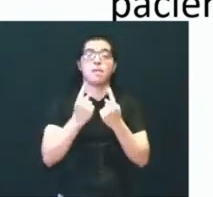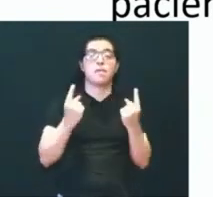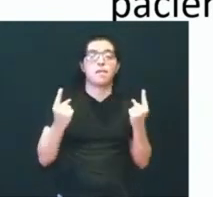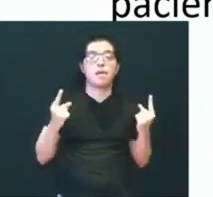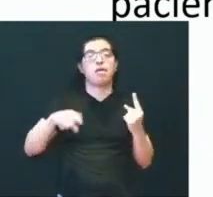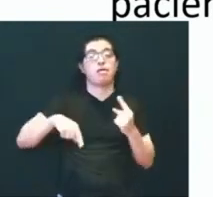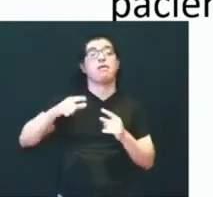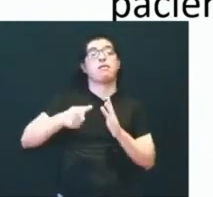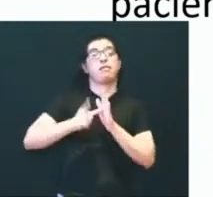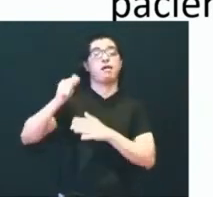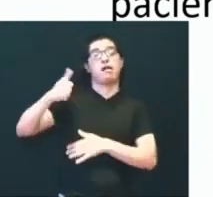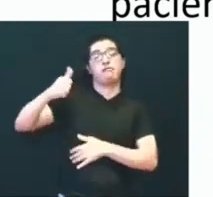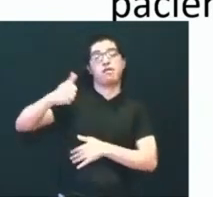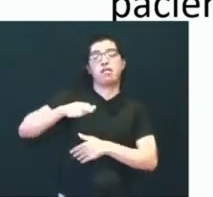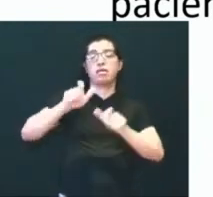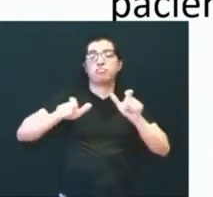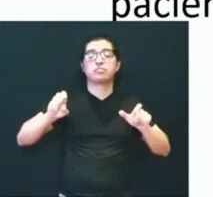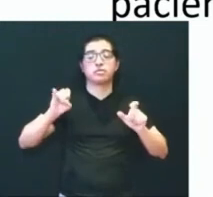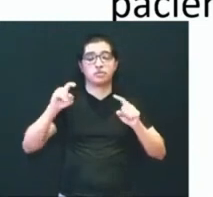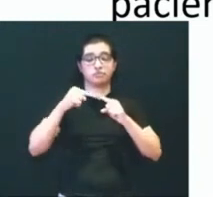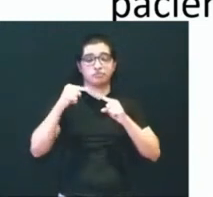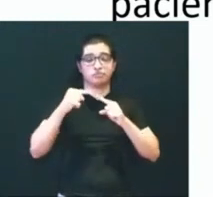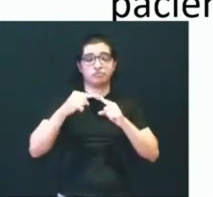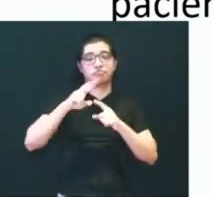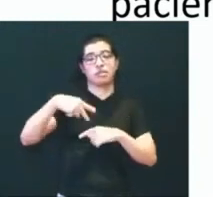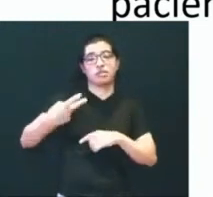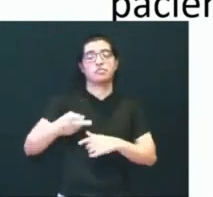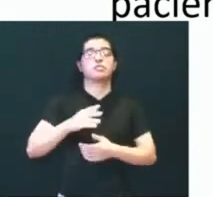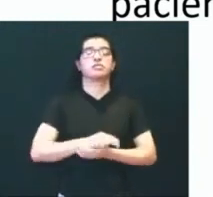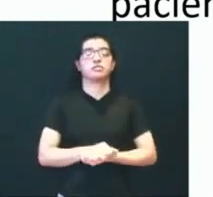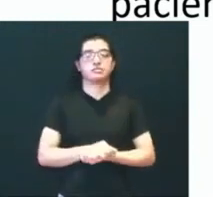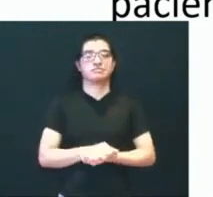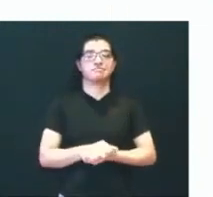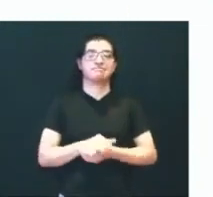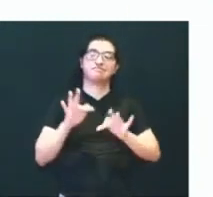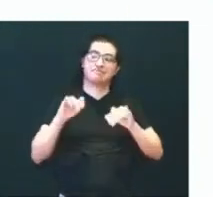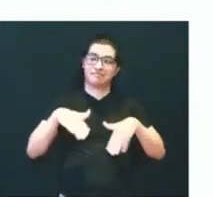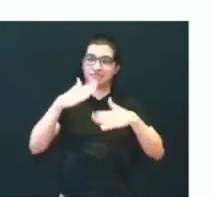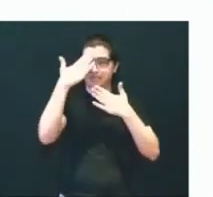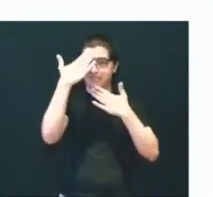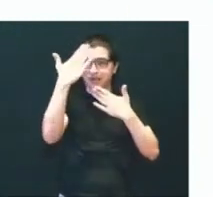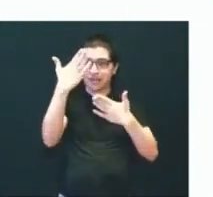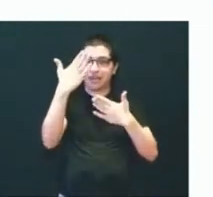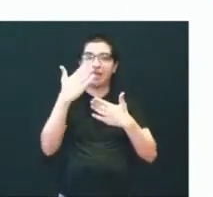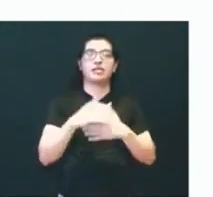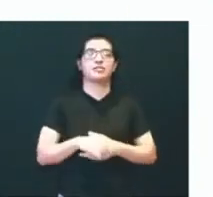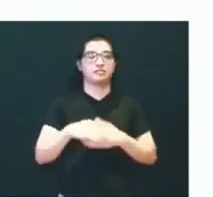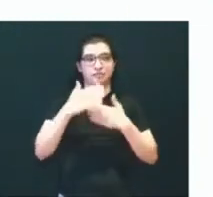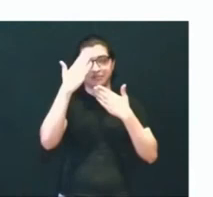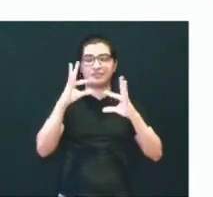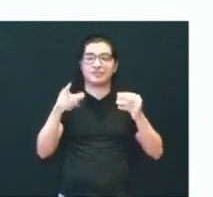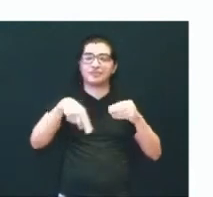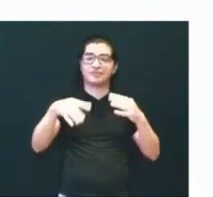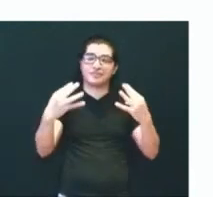ser avaliados para a possibilidade do transplante de medula óssea. Era isso, muito obrigado. Agradecer a todos a